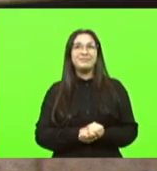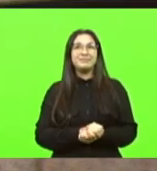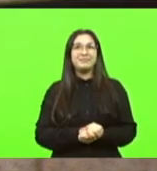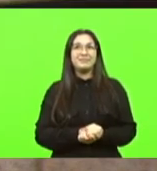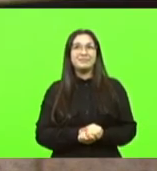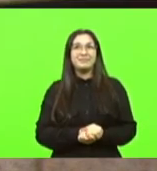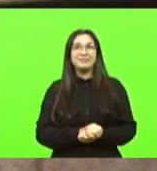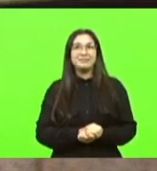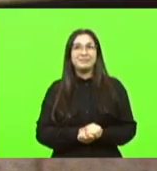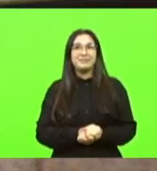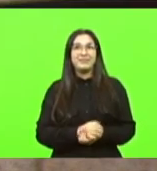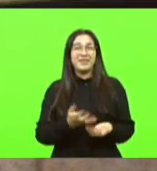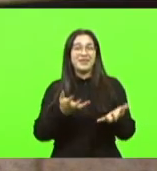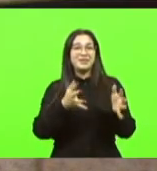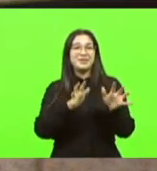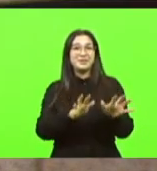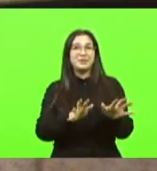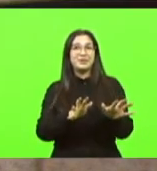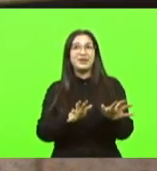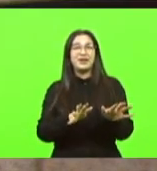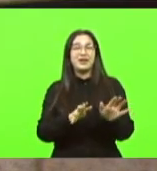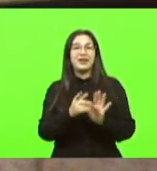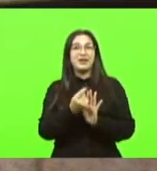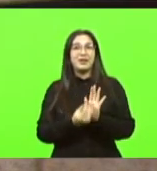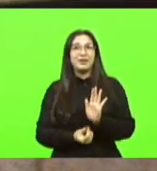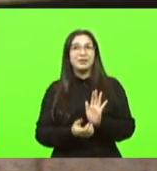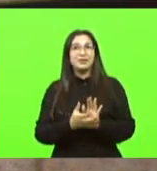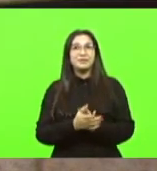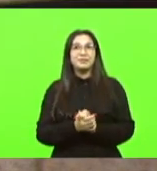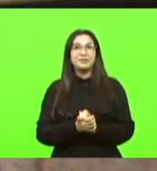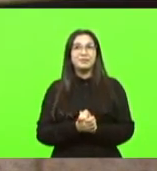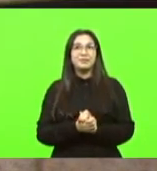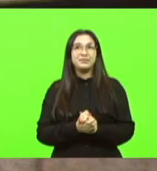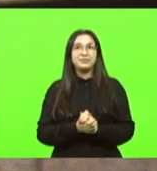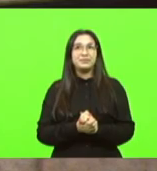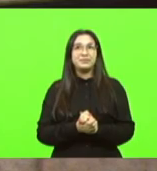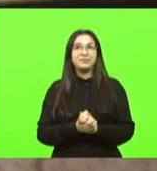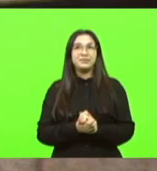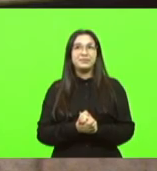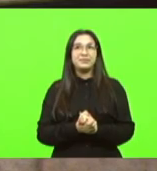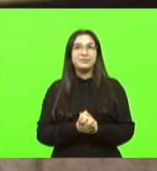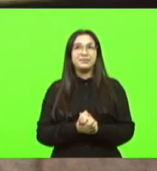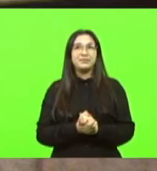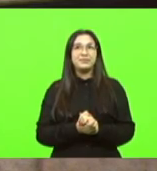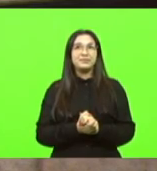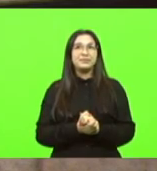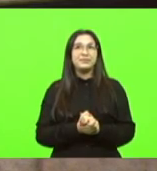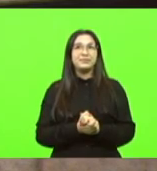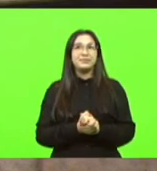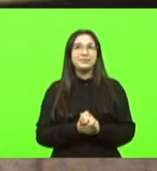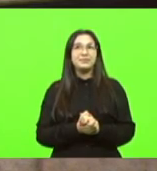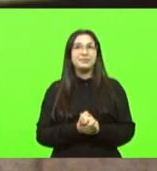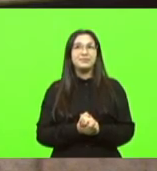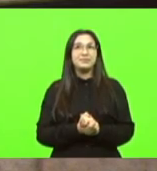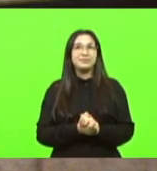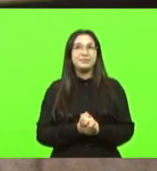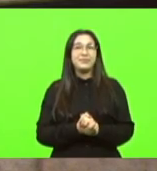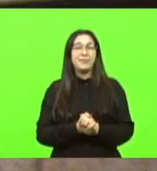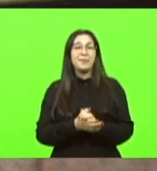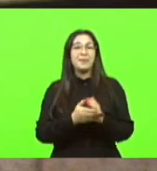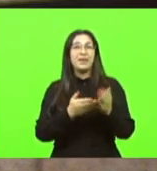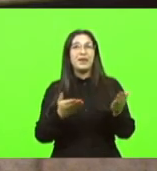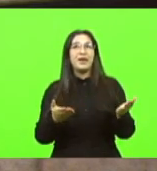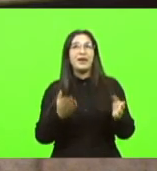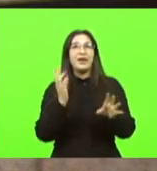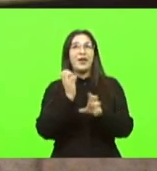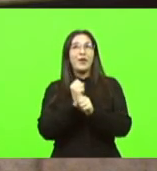segundo favor Ok só ver seus cursos favor posso nem sonhar a palavra segurada Deputado José Lopes respeito eles não querem saber se a conta